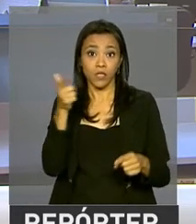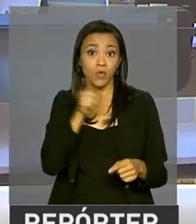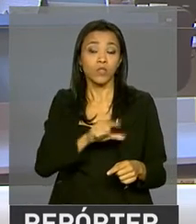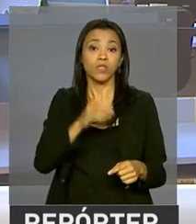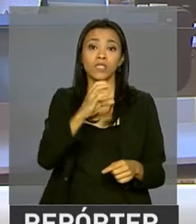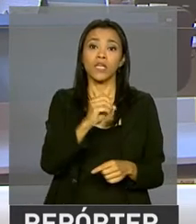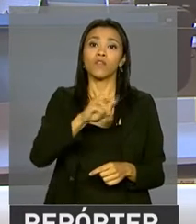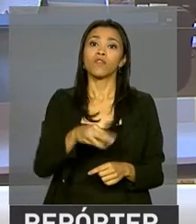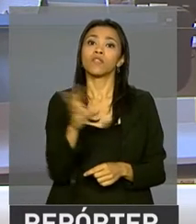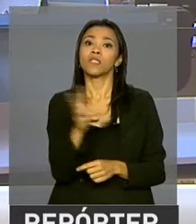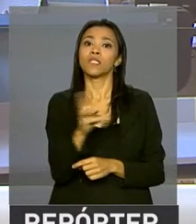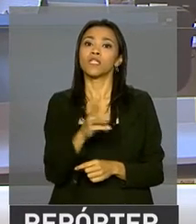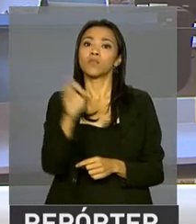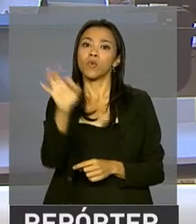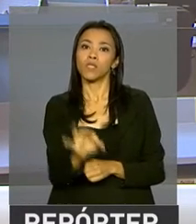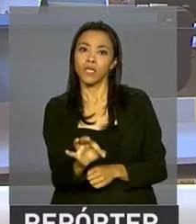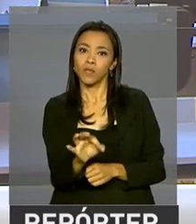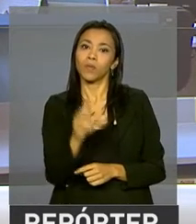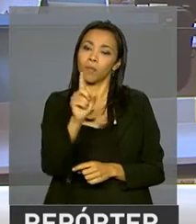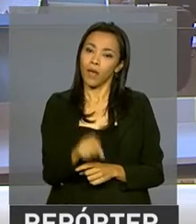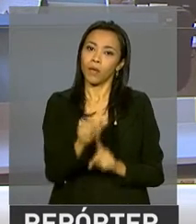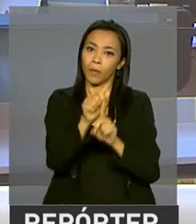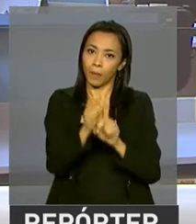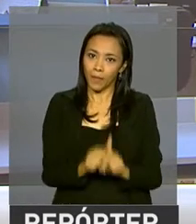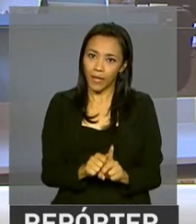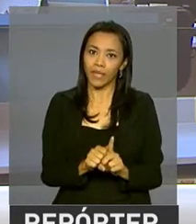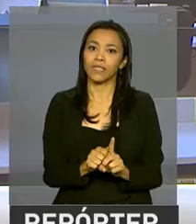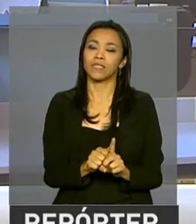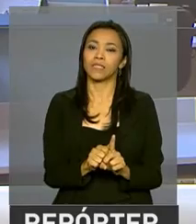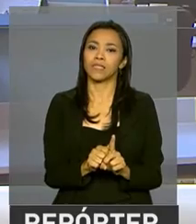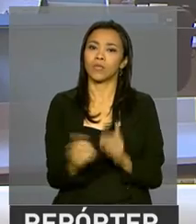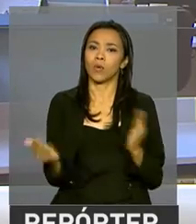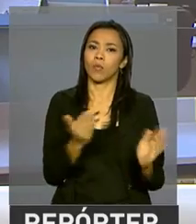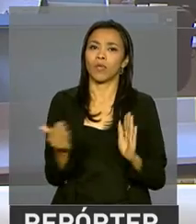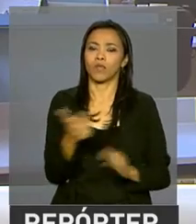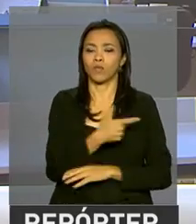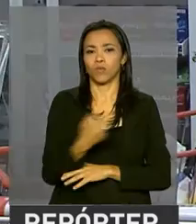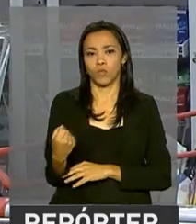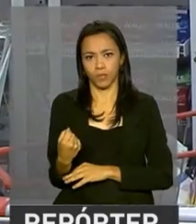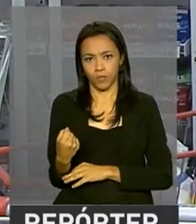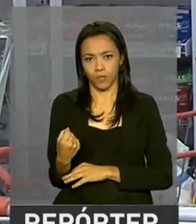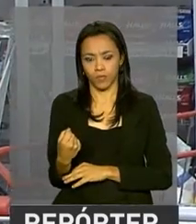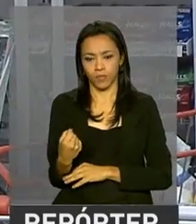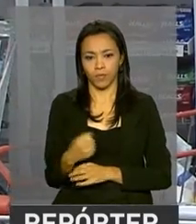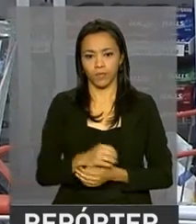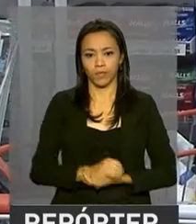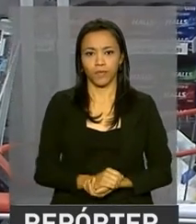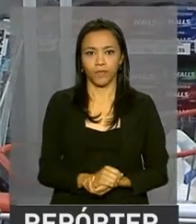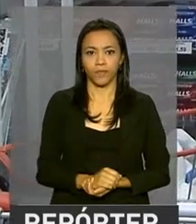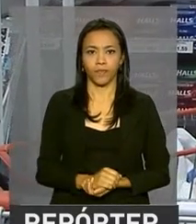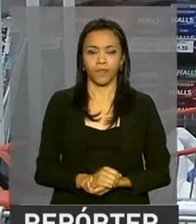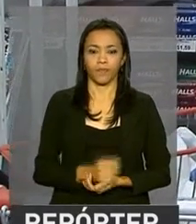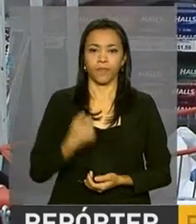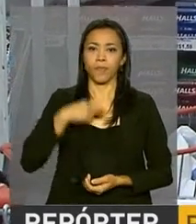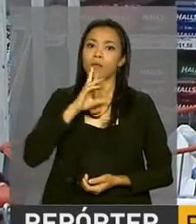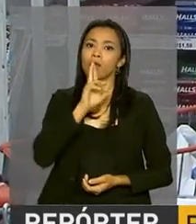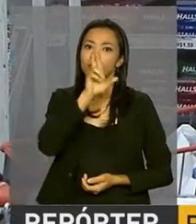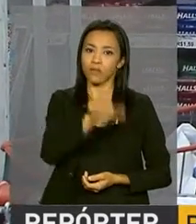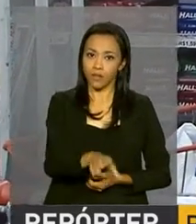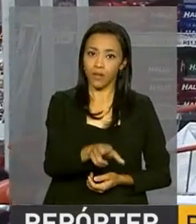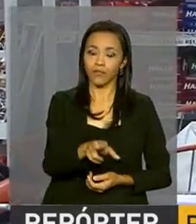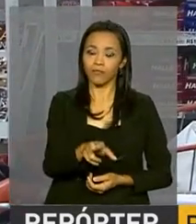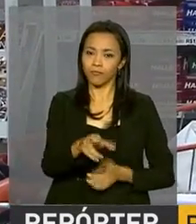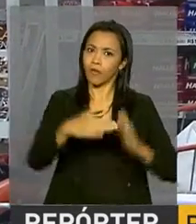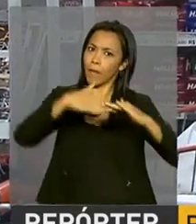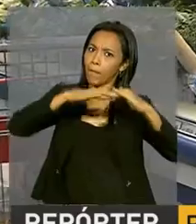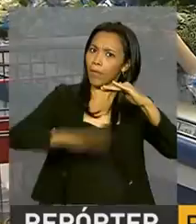o menor patamar para o mês desde o ano 2000 o resultado veio abaixo do esperado